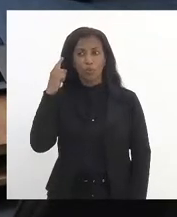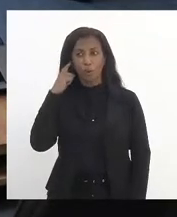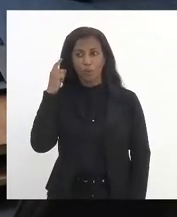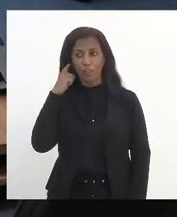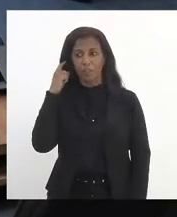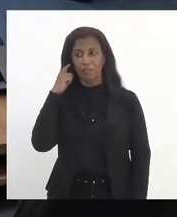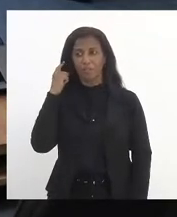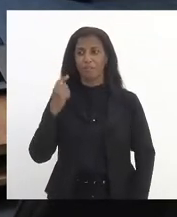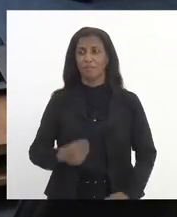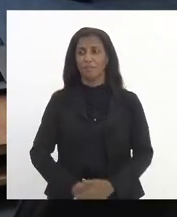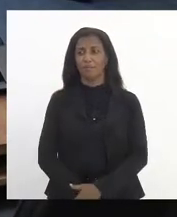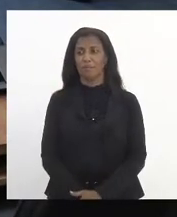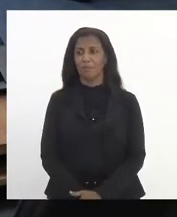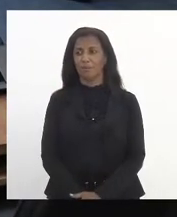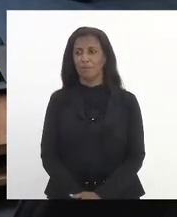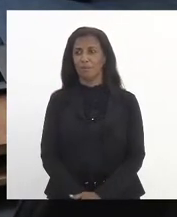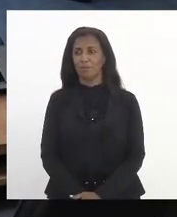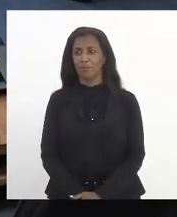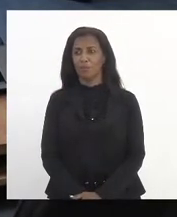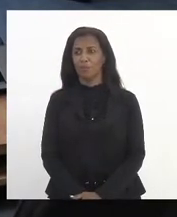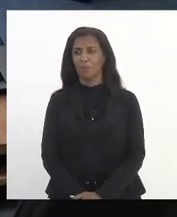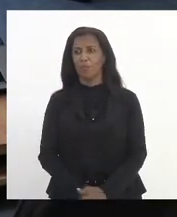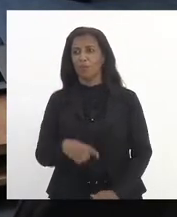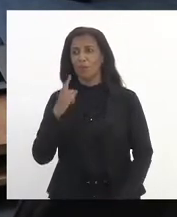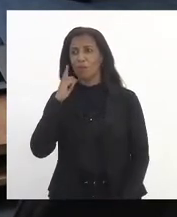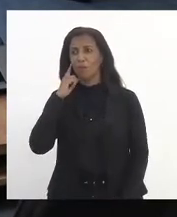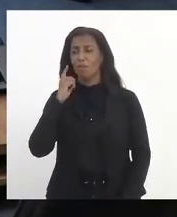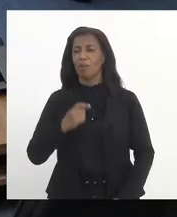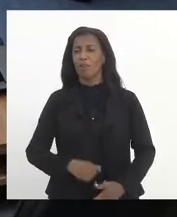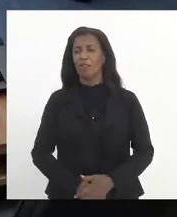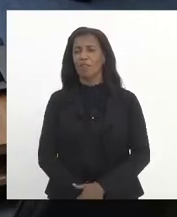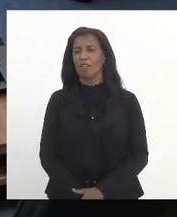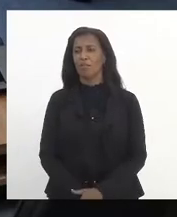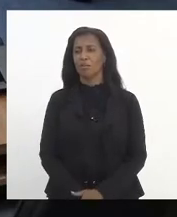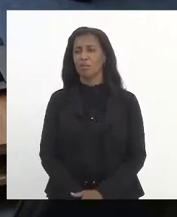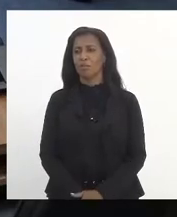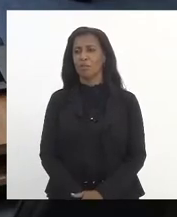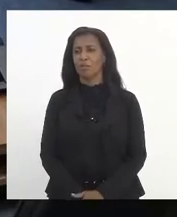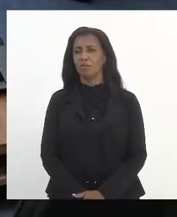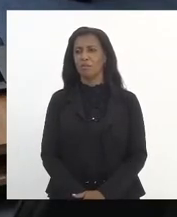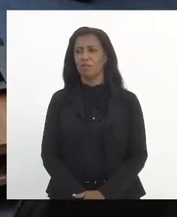Que eu estou dizendo. Deputado Márcio, me permita, presidente.